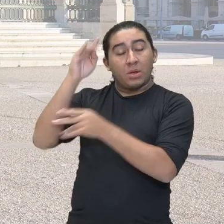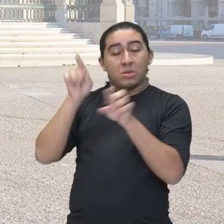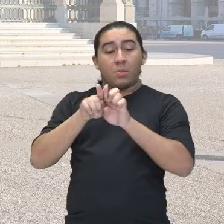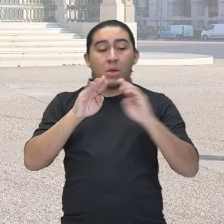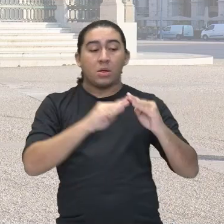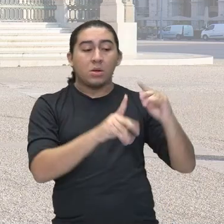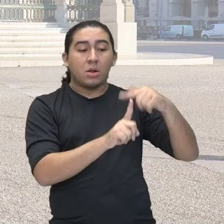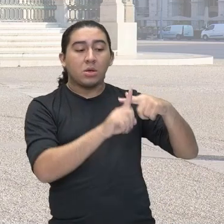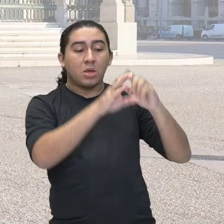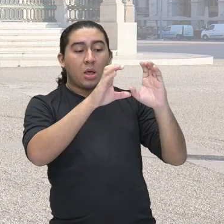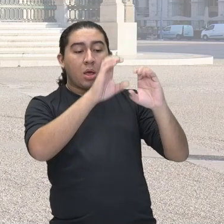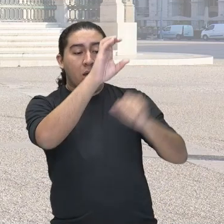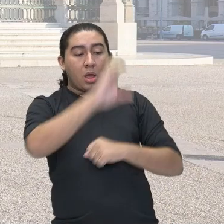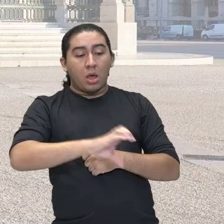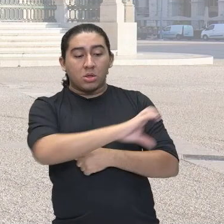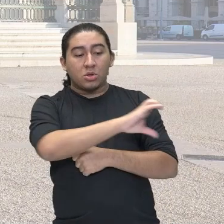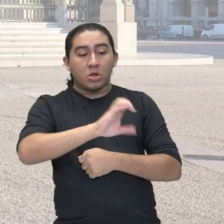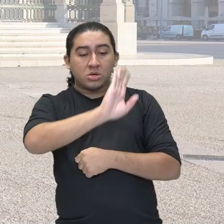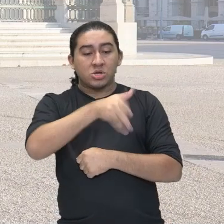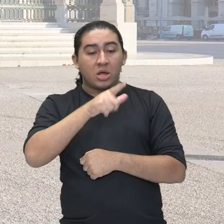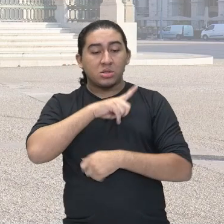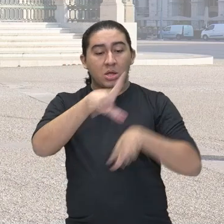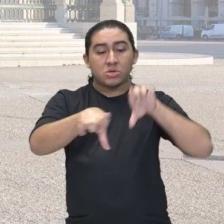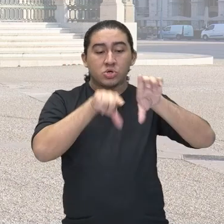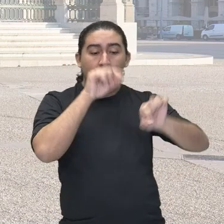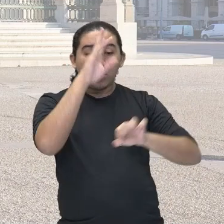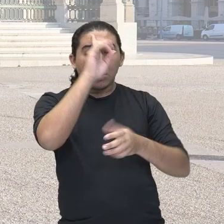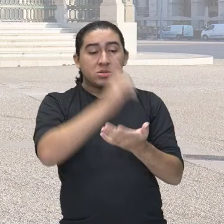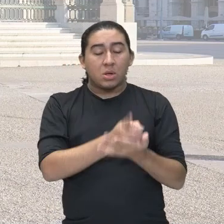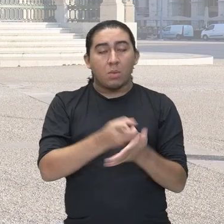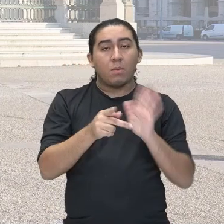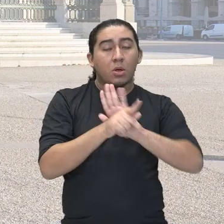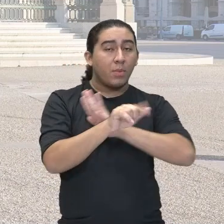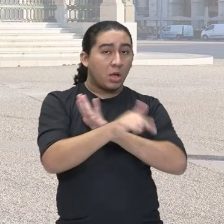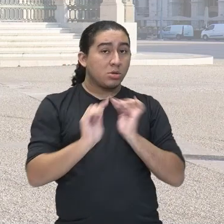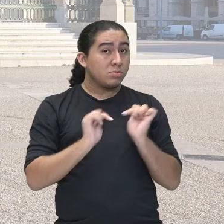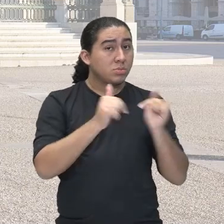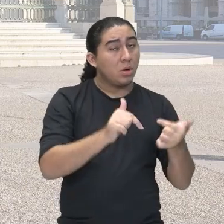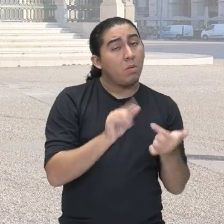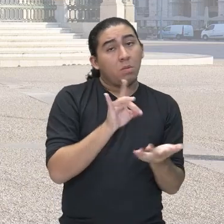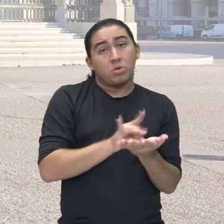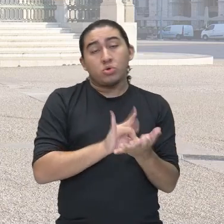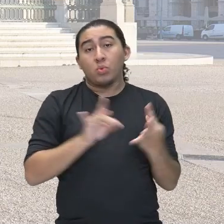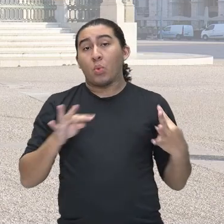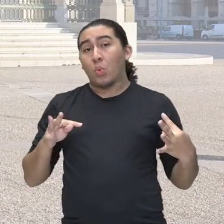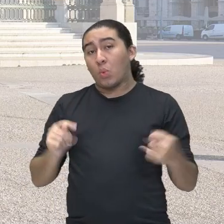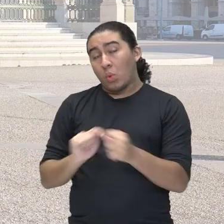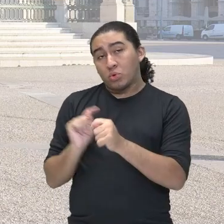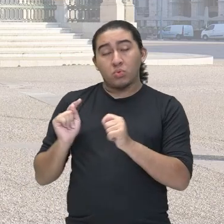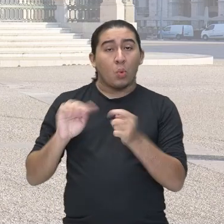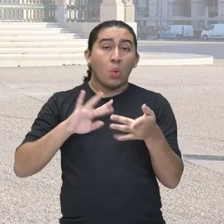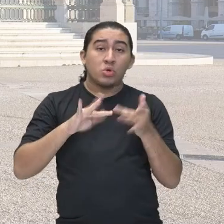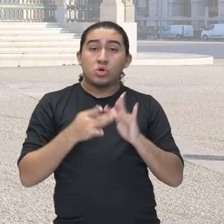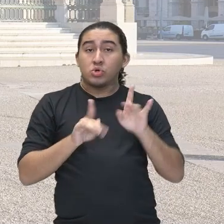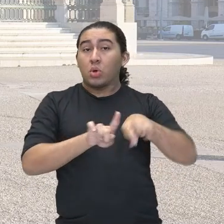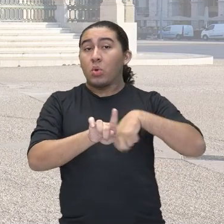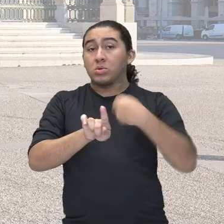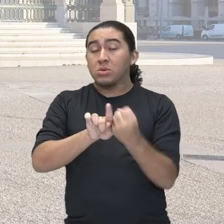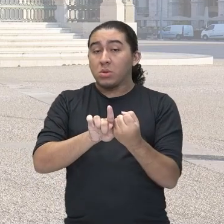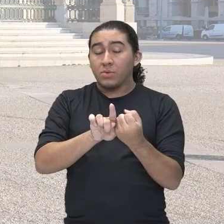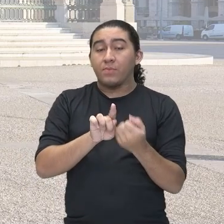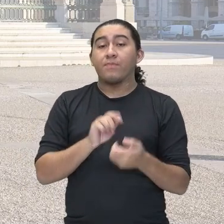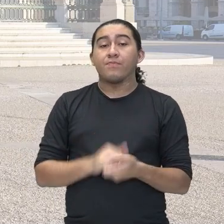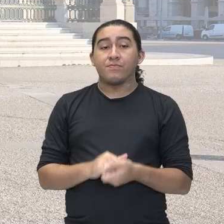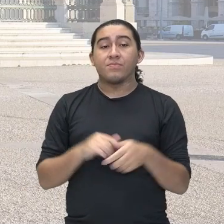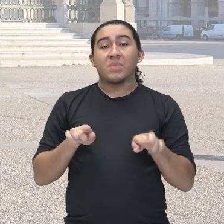estava ali pronta para tomar as decisões e tomavam as decisões em todas as esferas sociais. E,